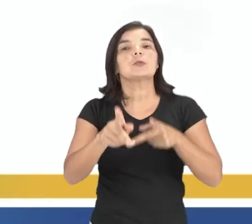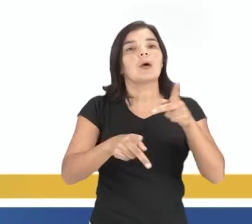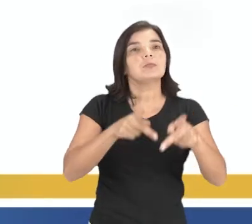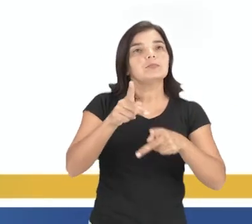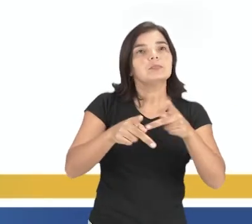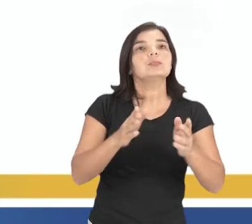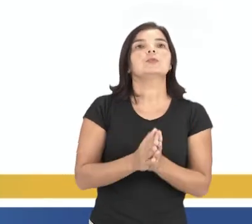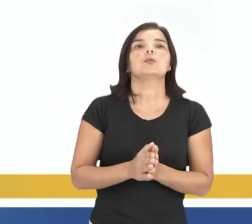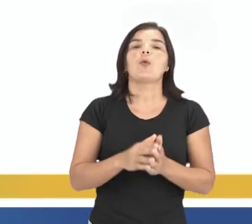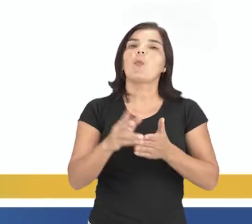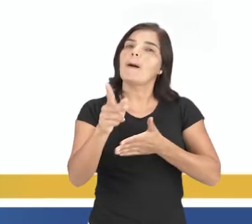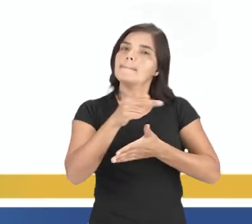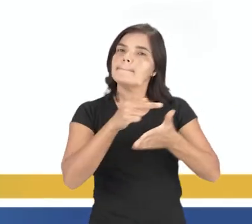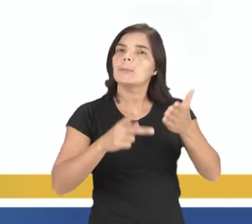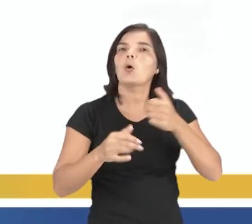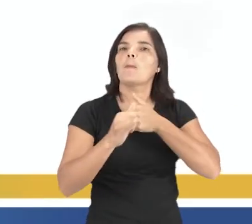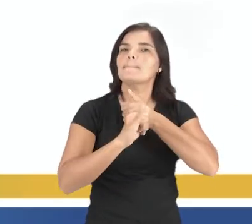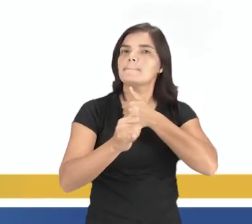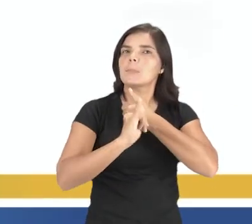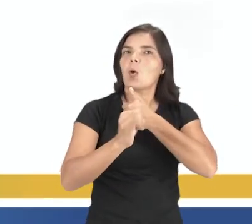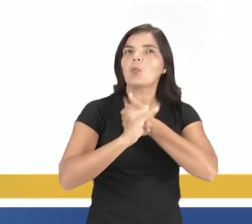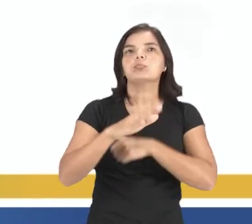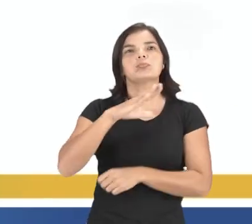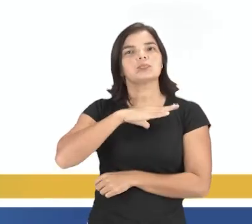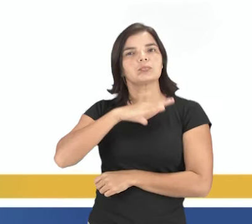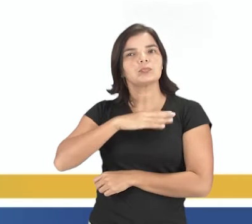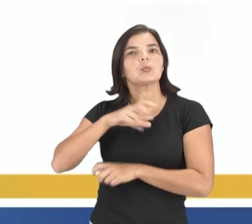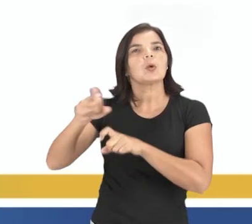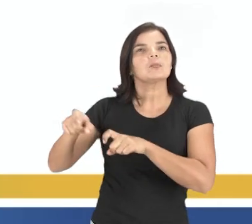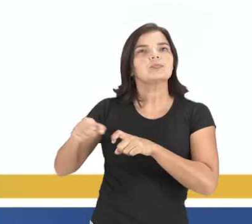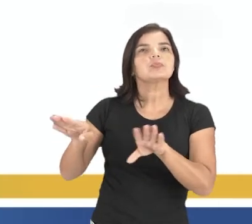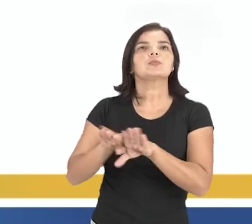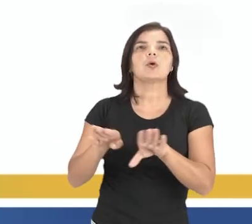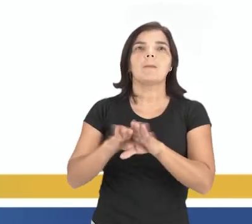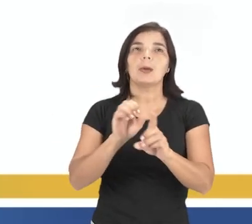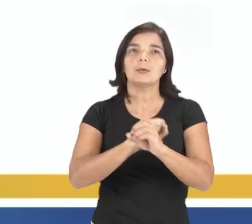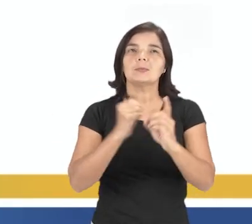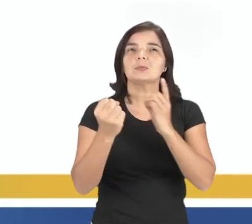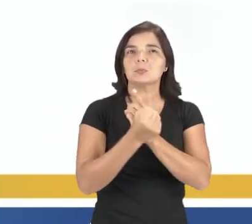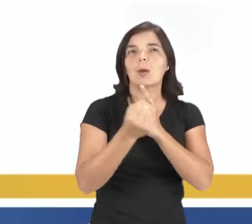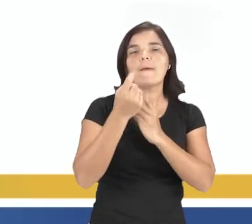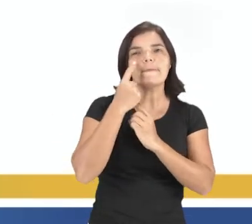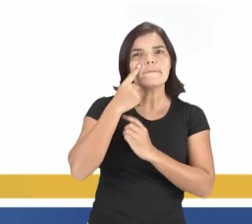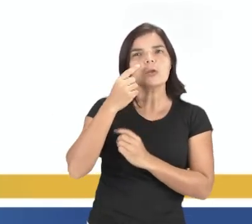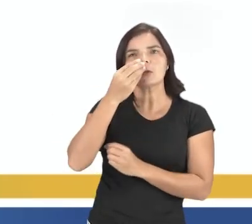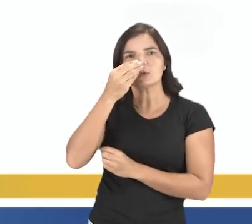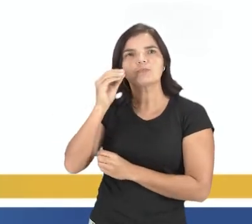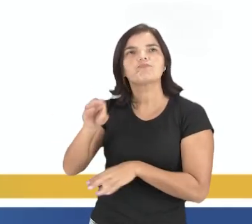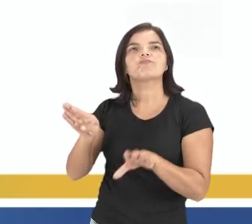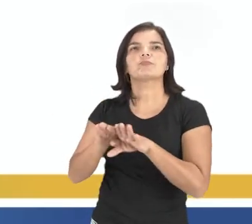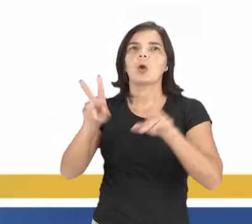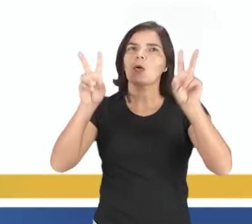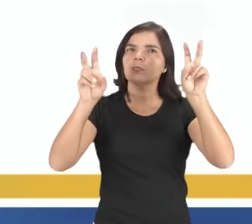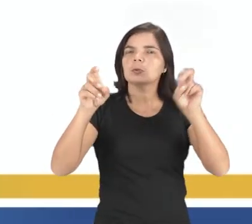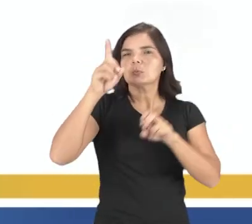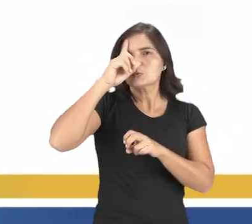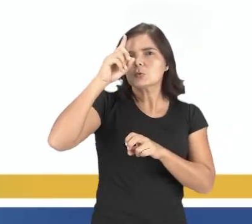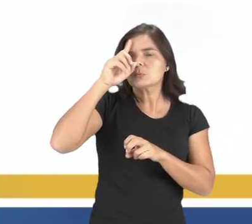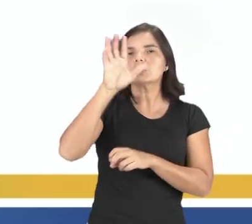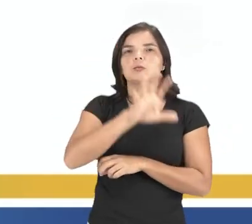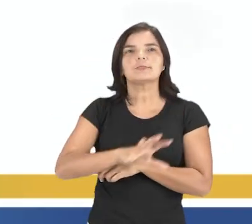popular. Vamos ter uma poesia histórica, social e urbana. Uma poesia intimista, visual e marginal. Vamos ter temas